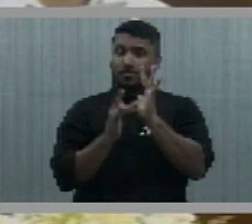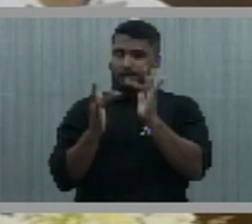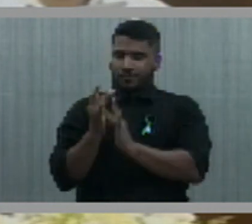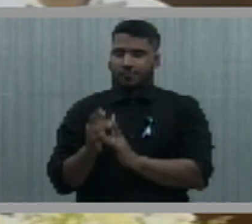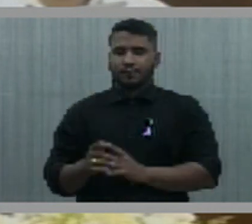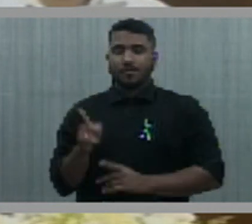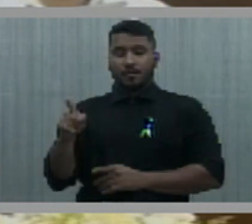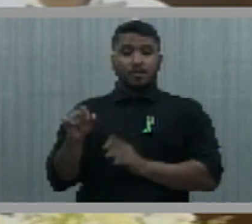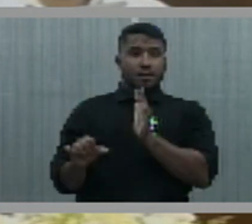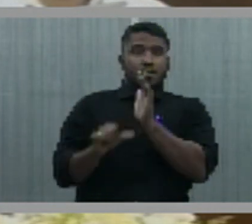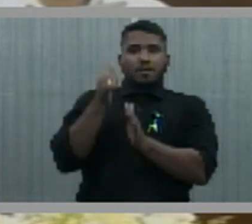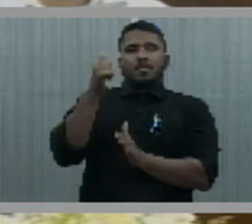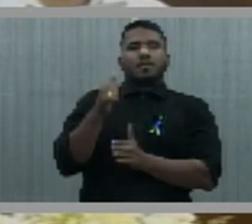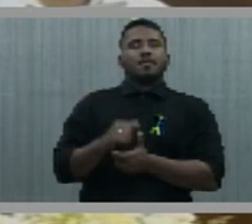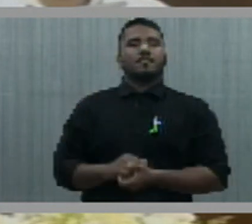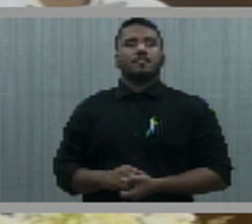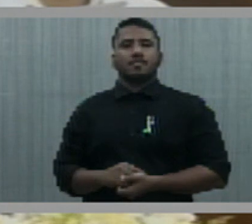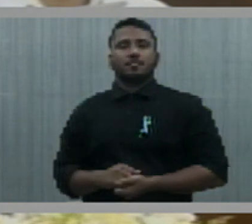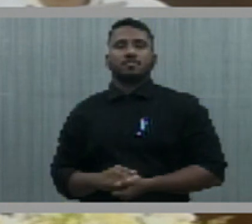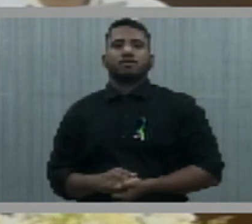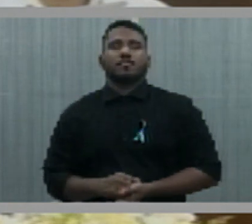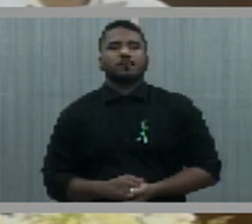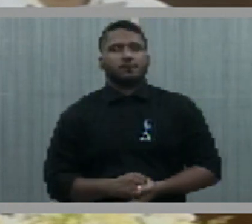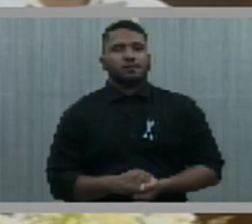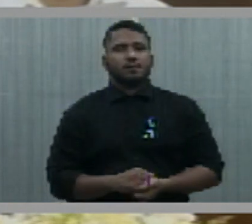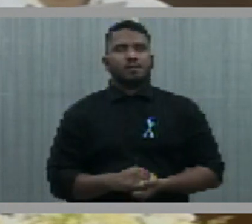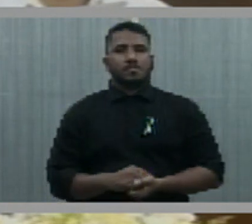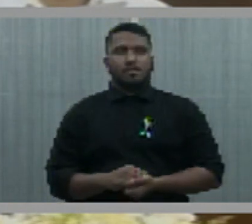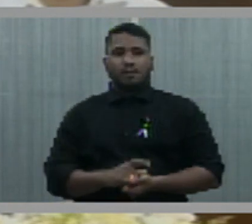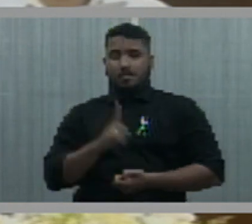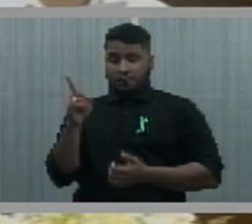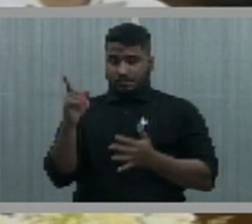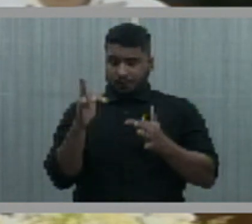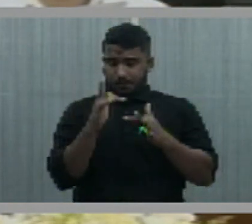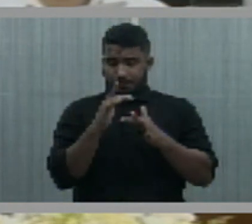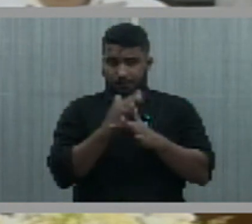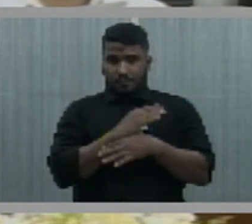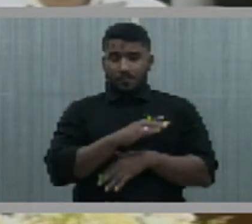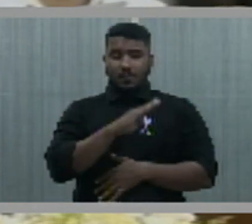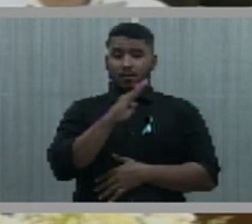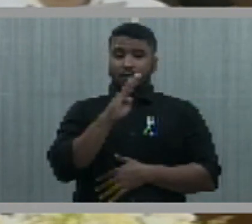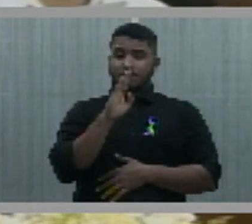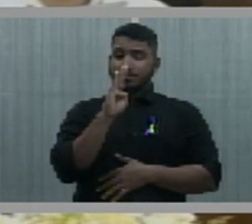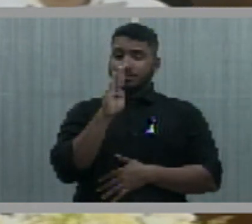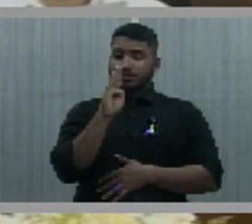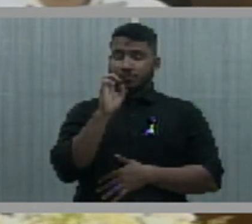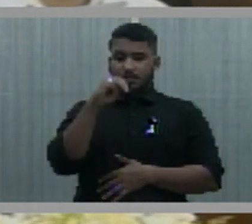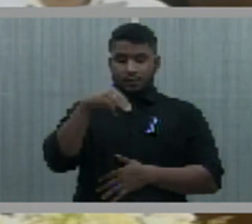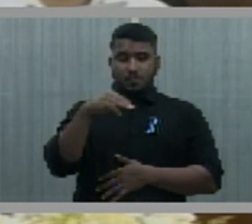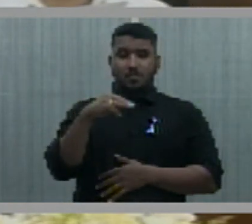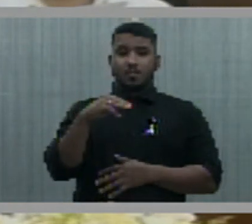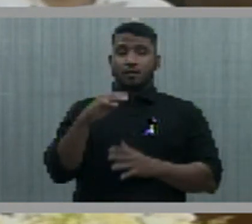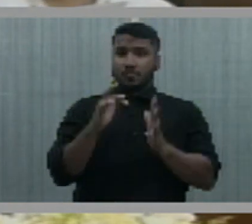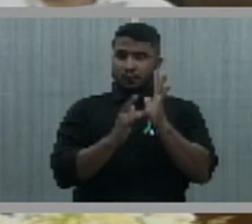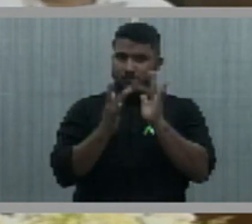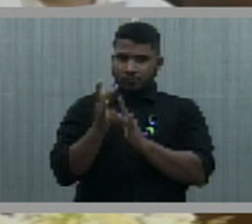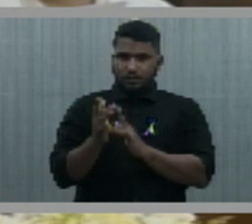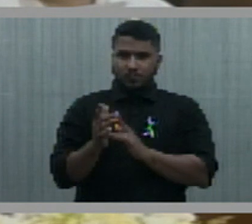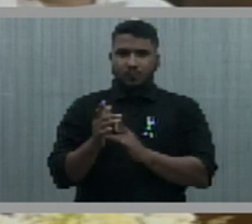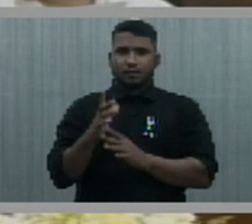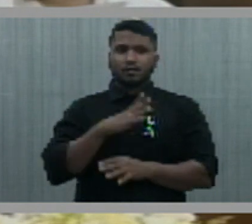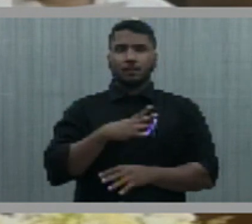primeiro bispo diocesano. Na Diocese de Bom Jesus do Gurgueia, instalou uma terceira e quarta